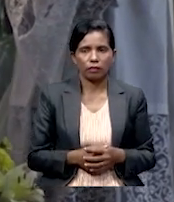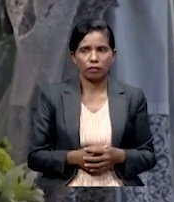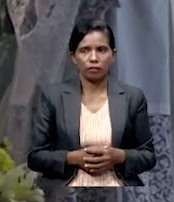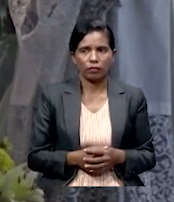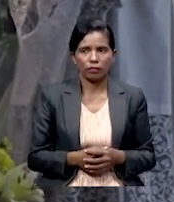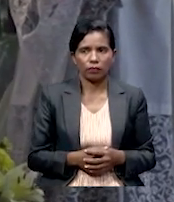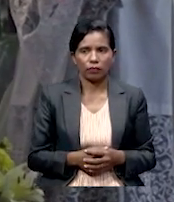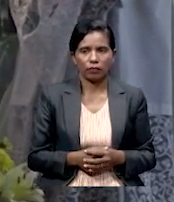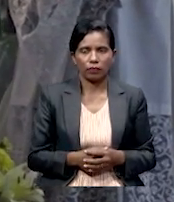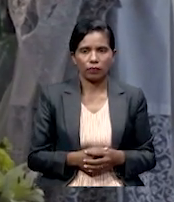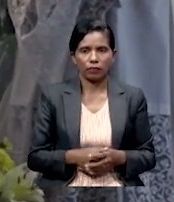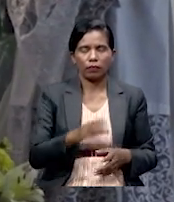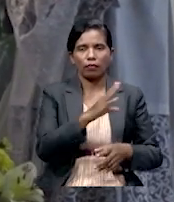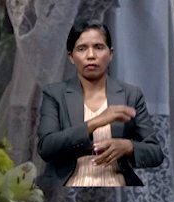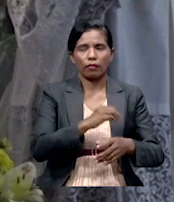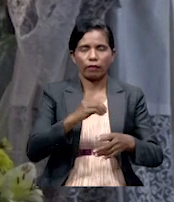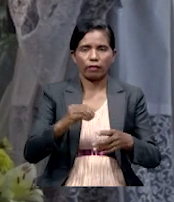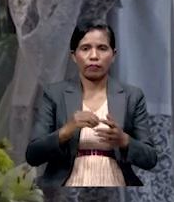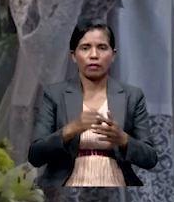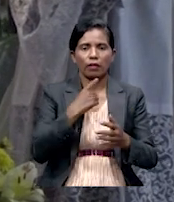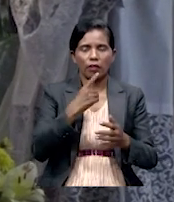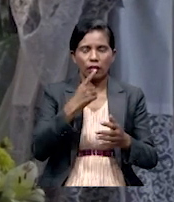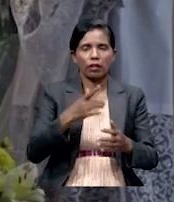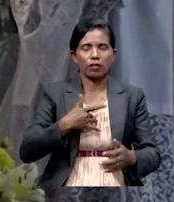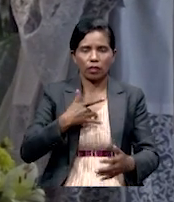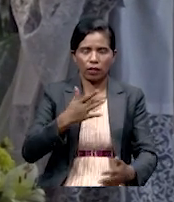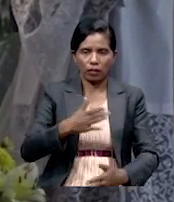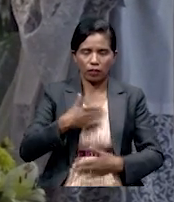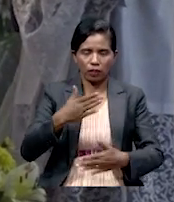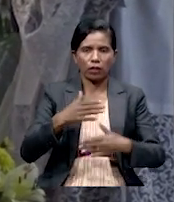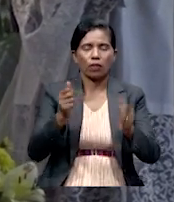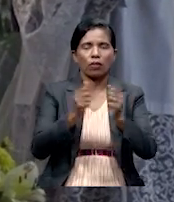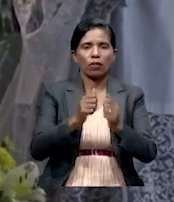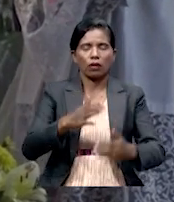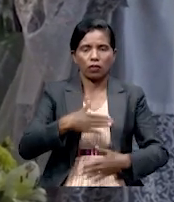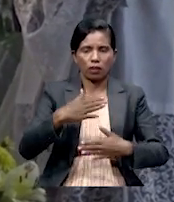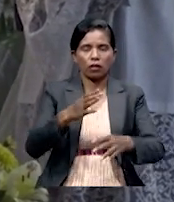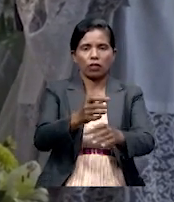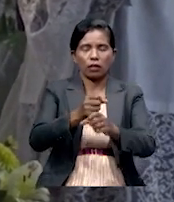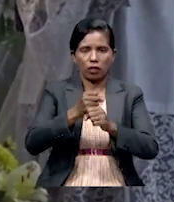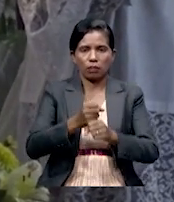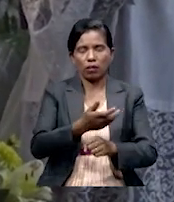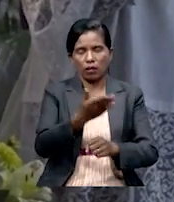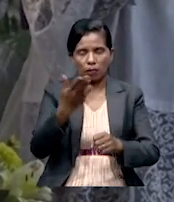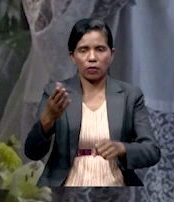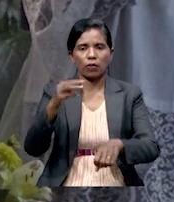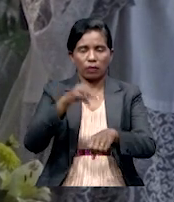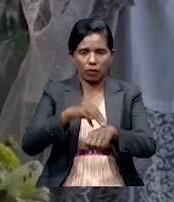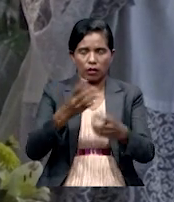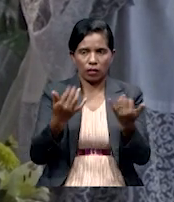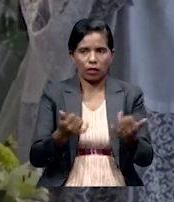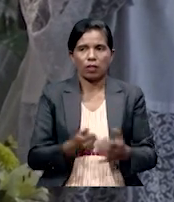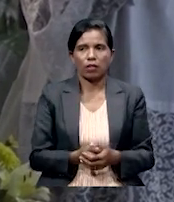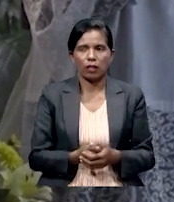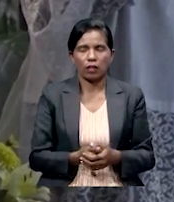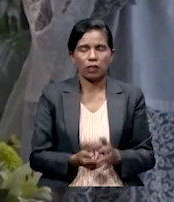Strani católico Timor-Leste não só o contente, sim e tabó, no tan e tabó, do missa e do né. O